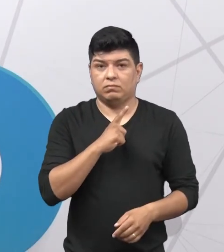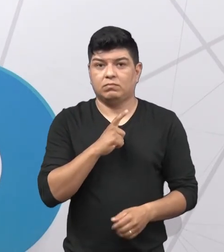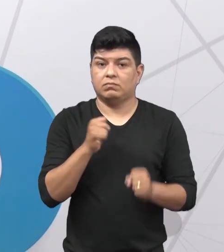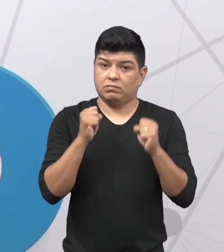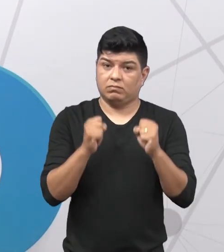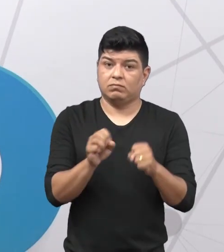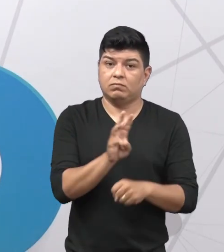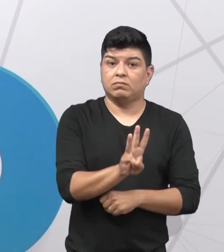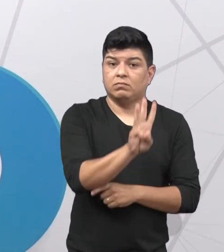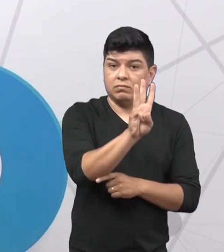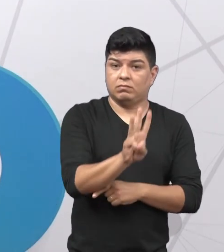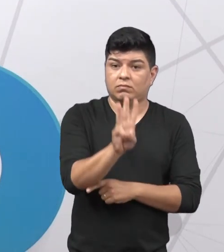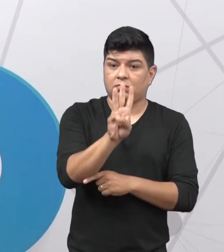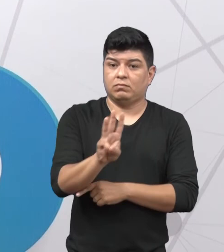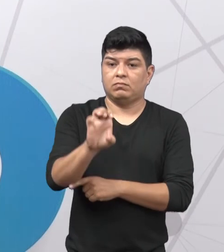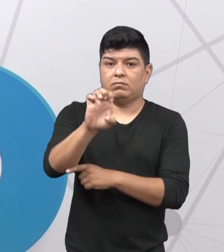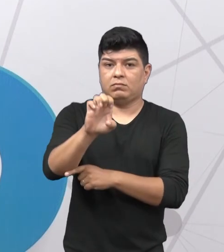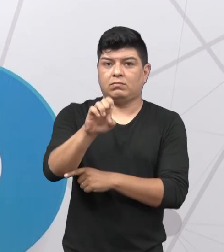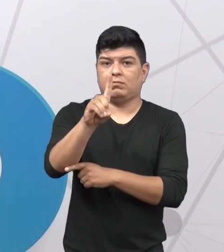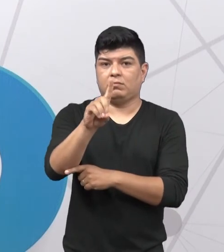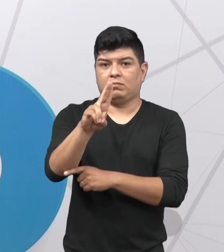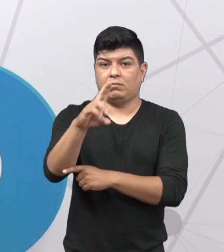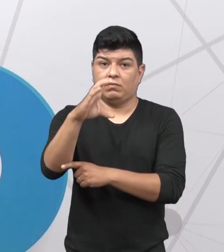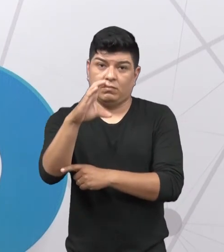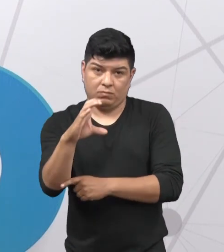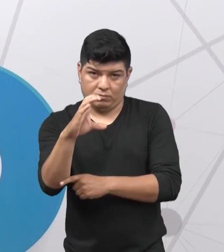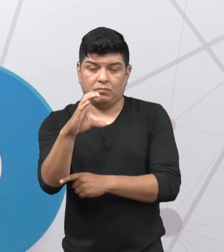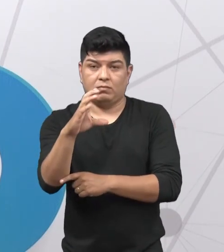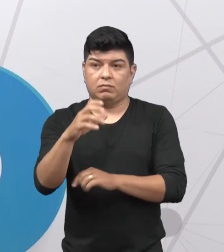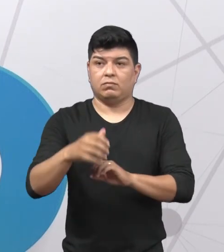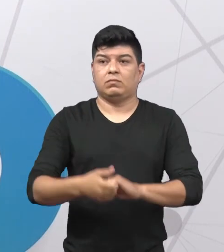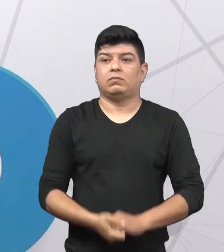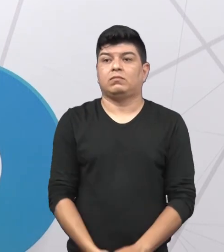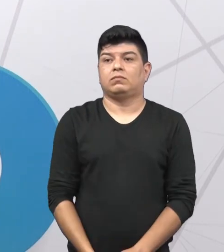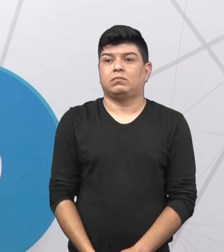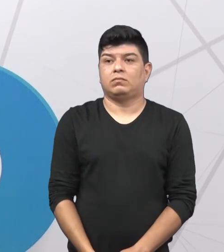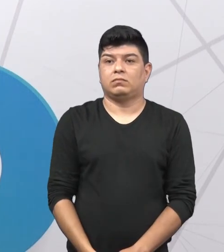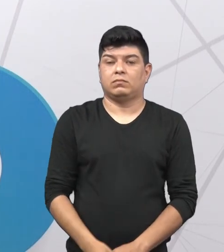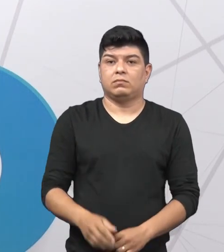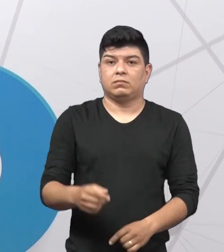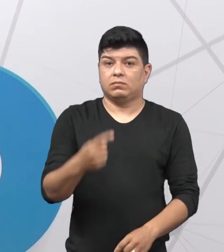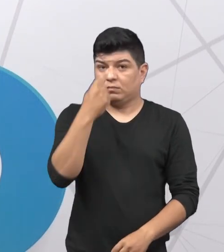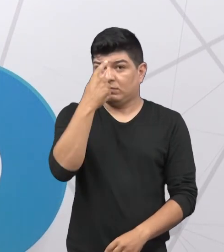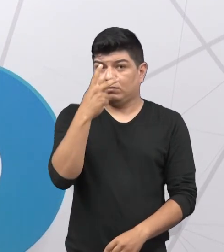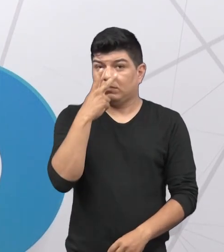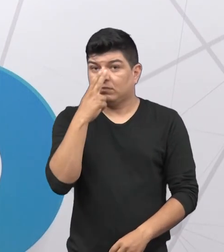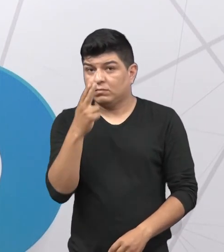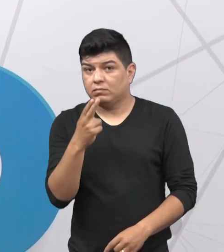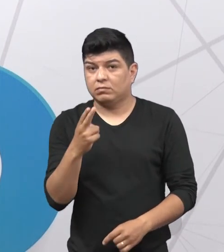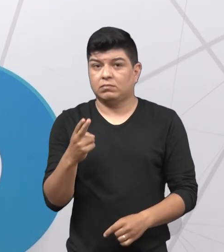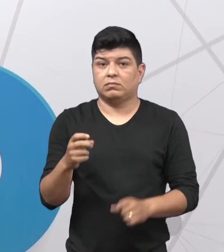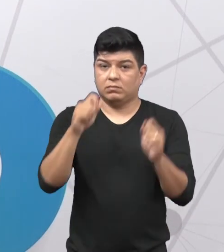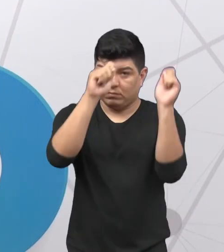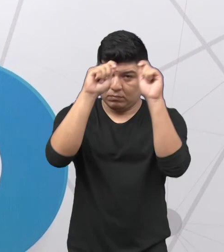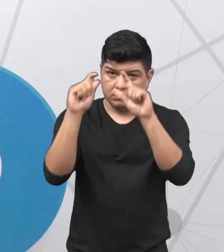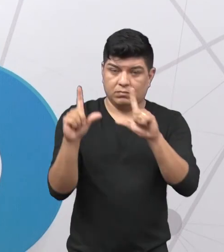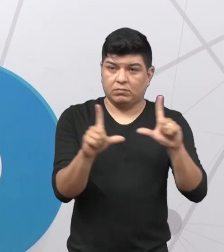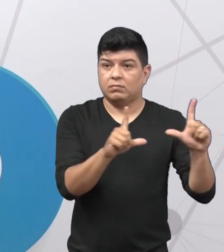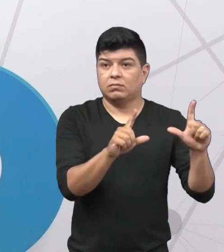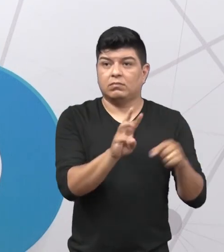podem acessar aí a plataforma Educ, no endereço eletrônico que está aparecendo aí na tela para vocês: